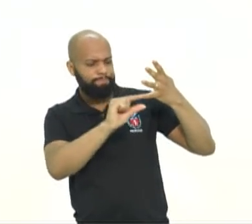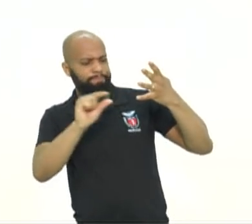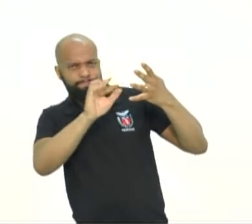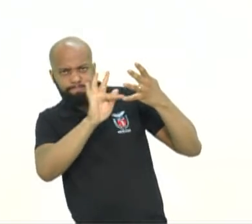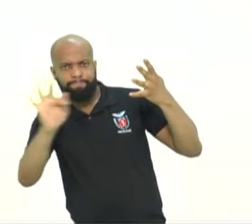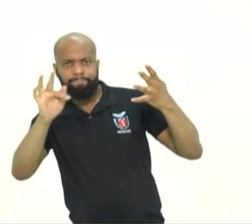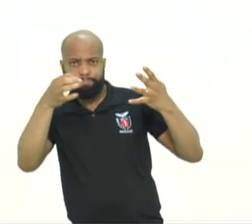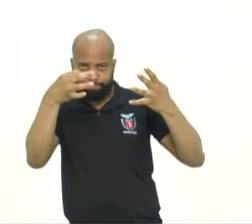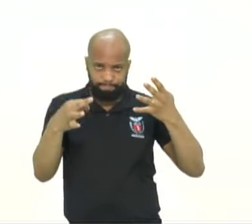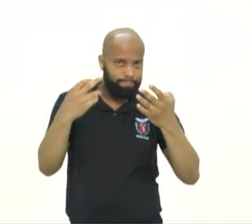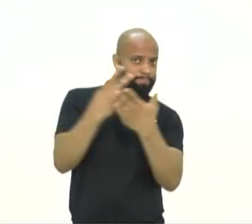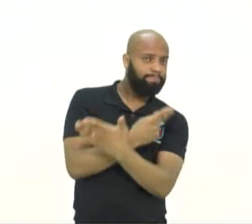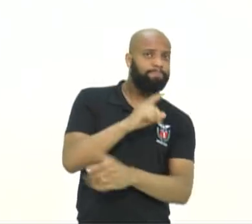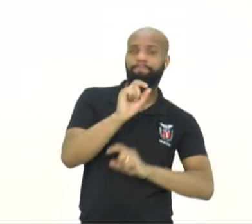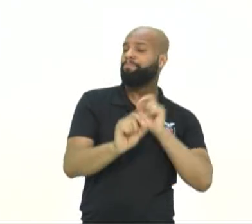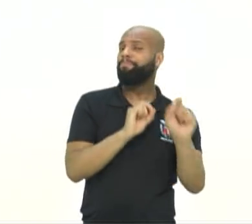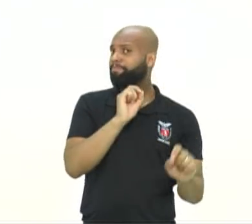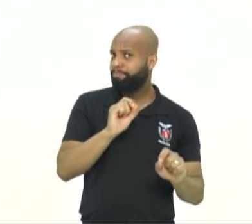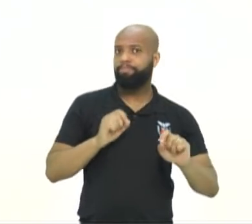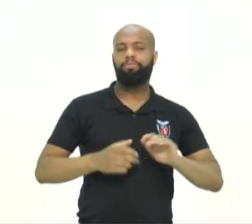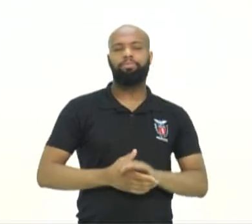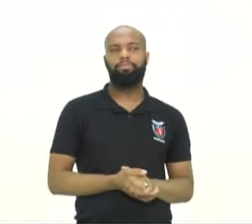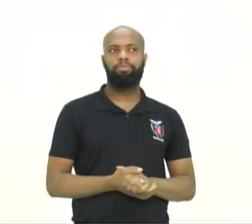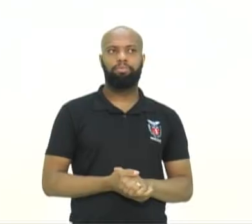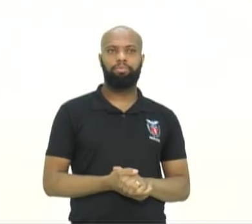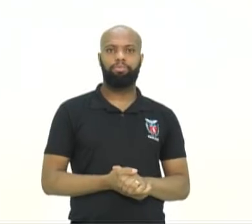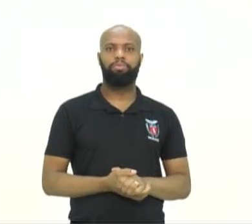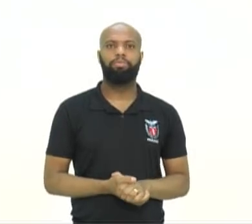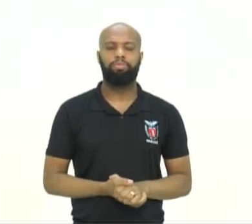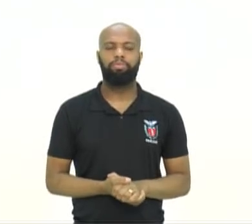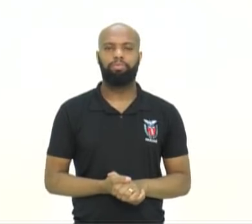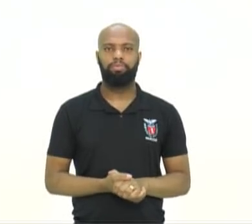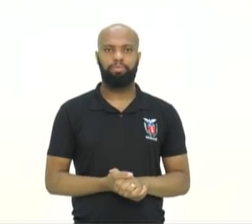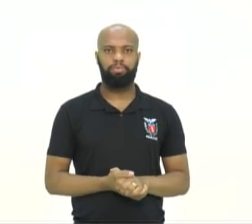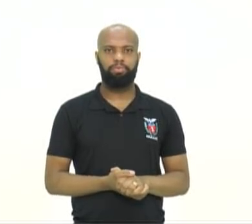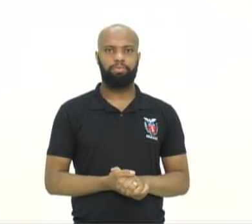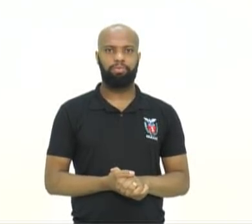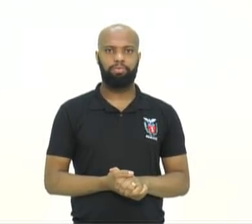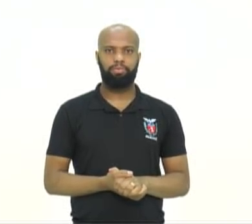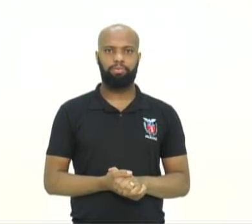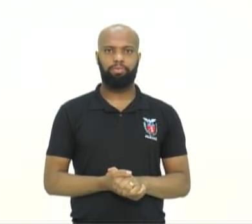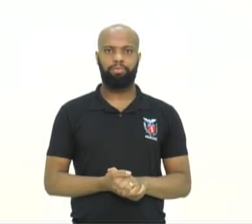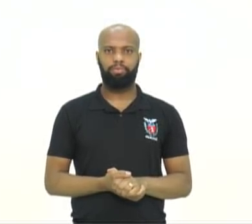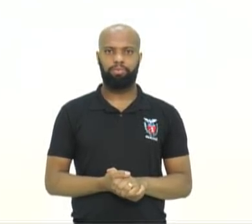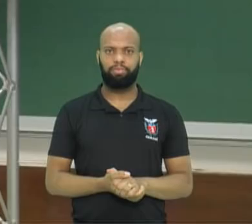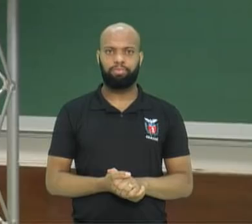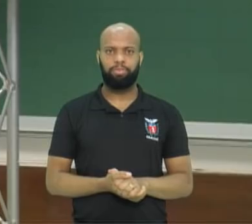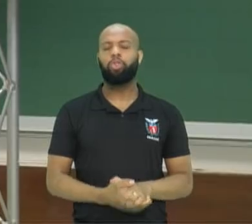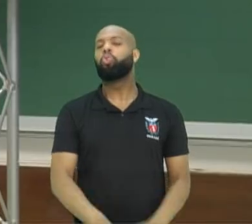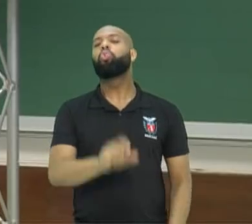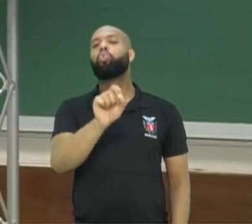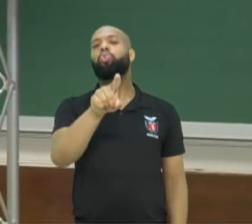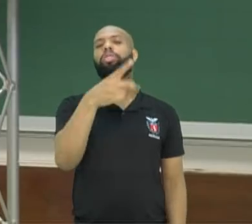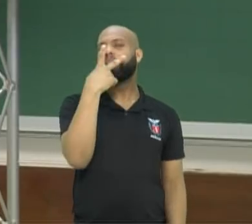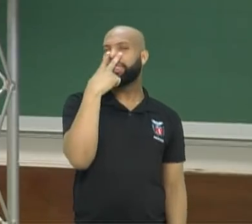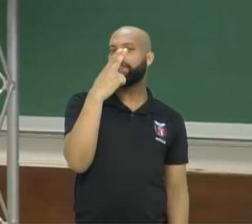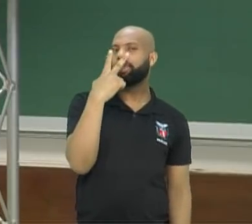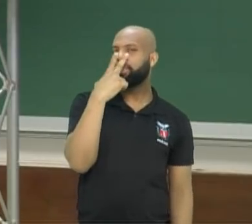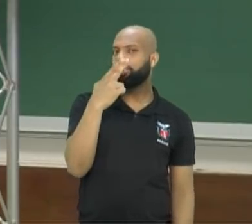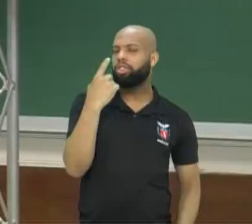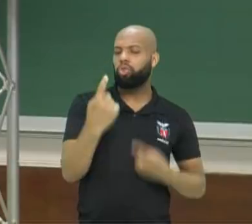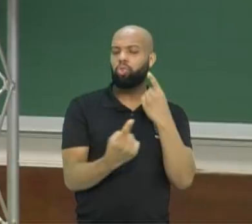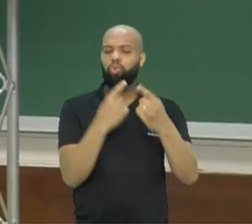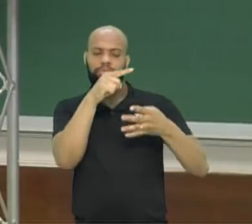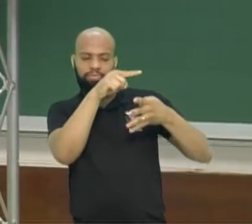gave her the necessary support to be a mouth and a foot artist. O que você acha?